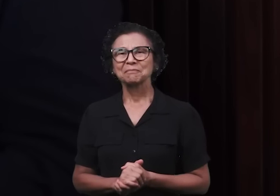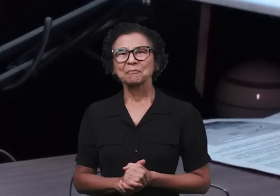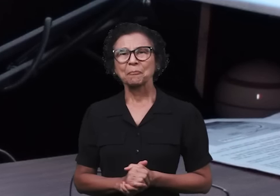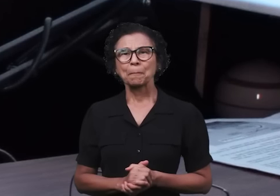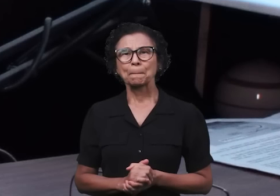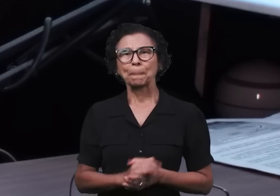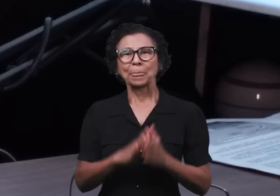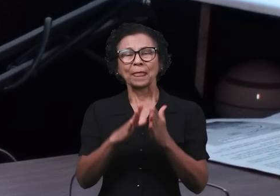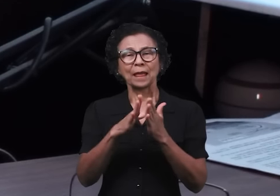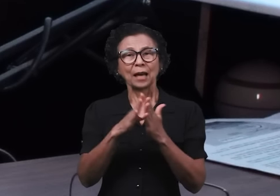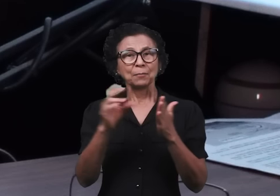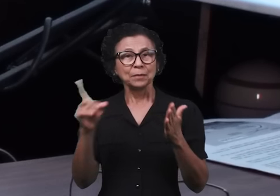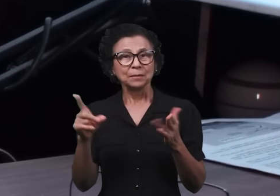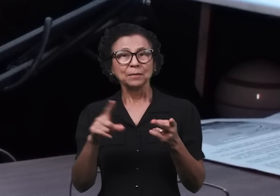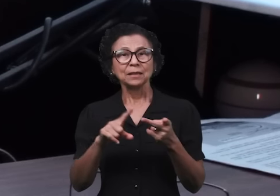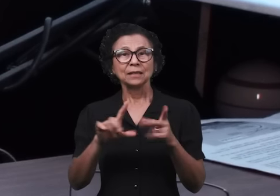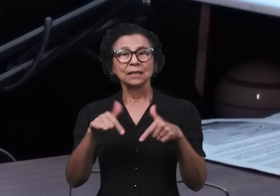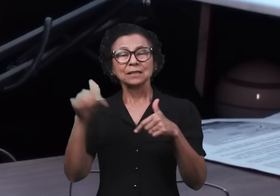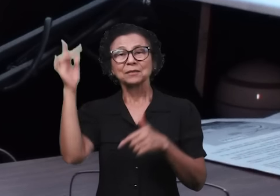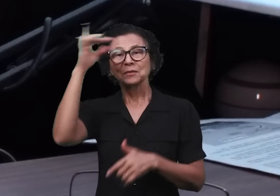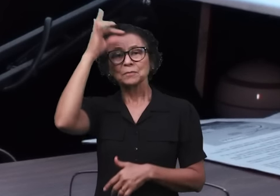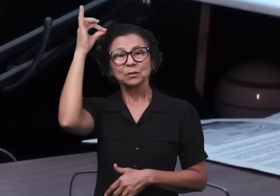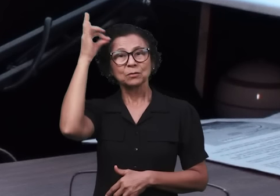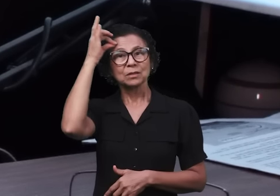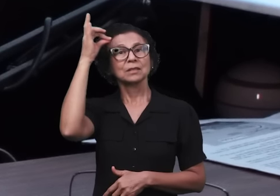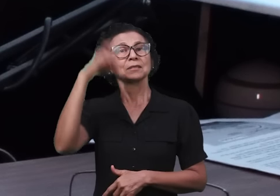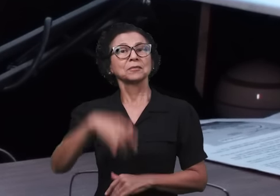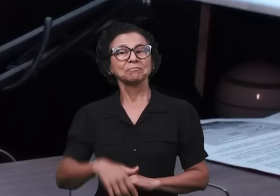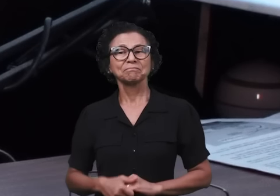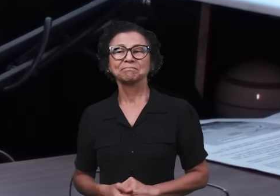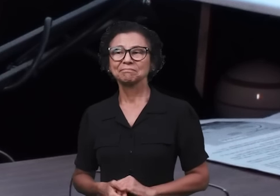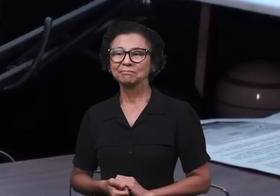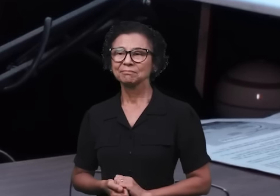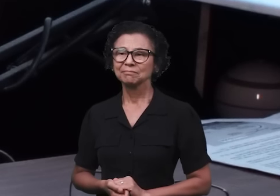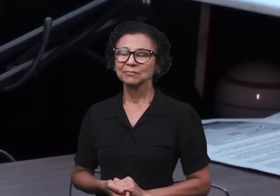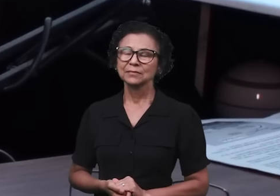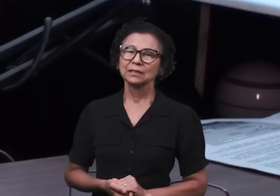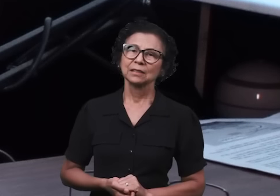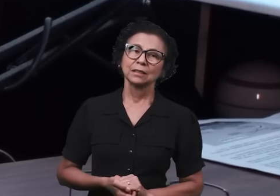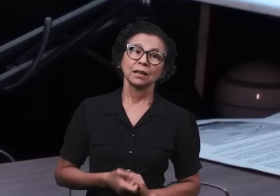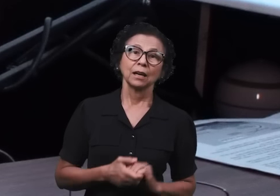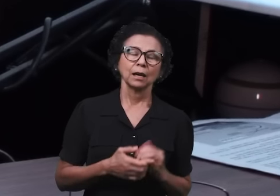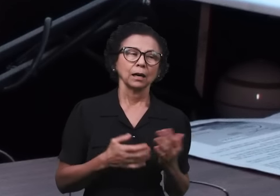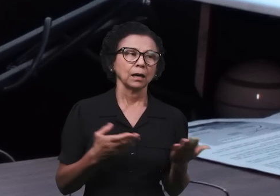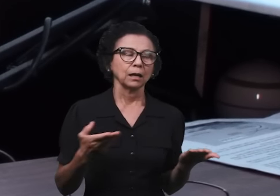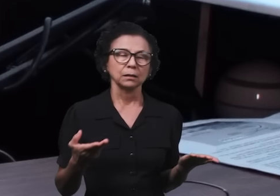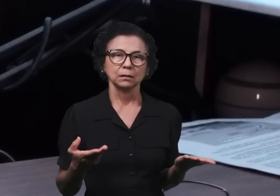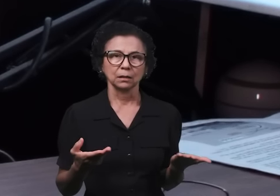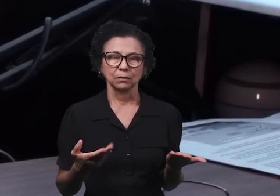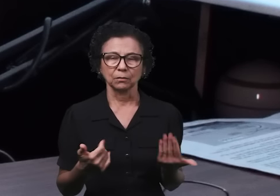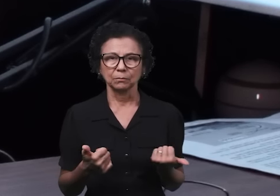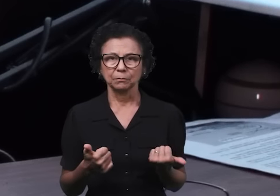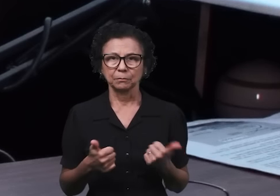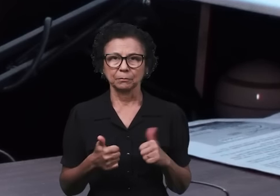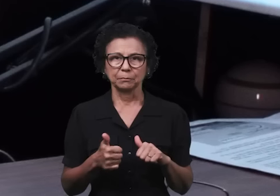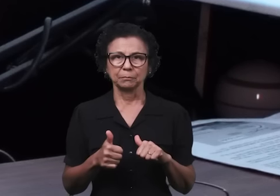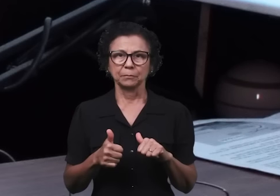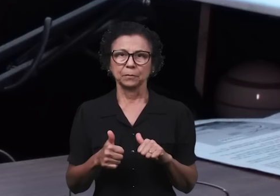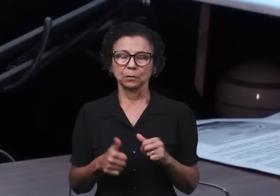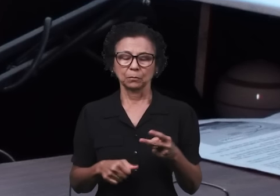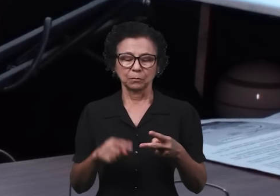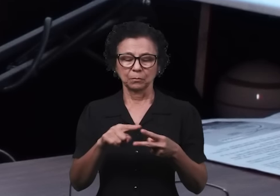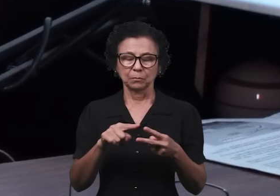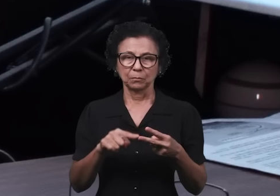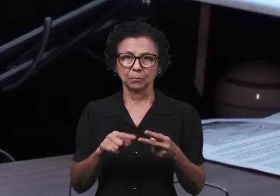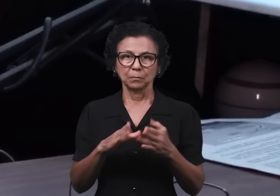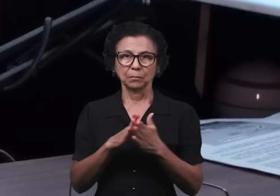da palavra, né? E pela operação do Espírito Santo. E aí nesses 2 aspectos que o pastor Carlos citou, pela palavra e